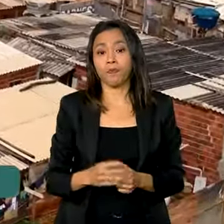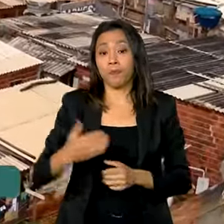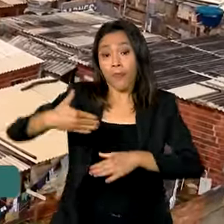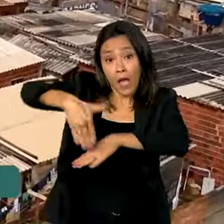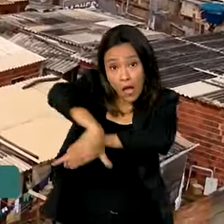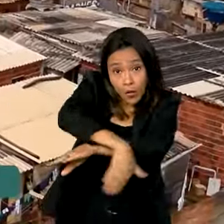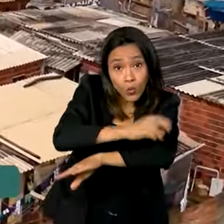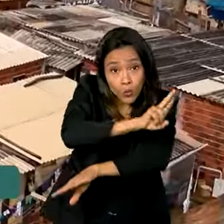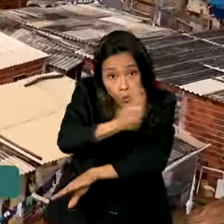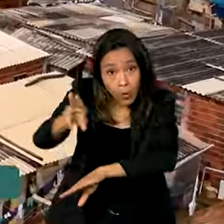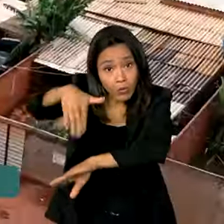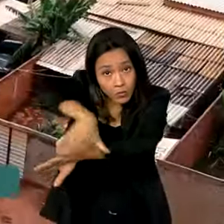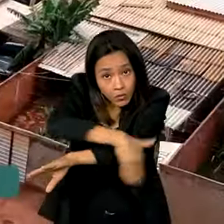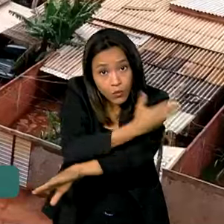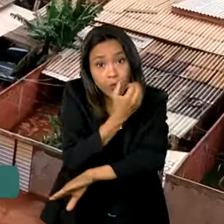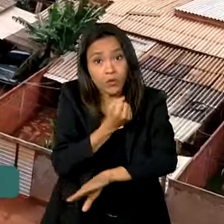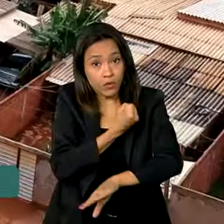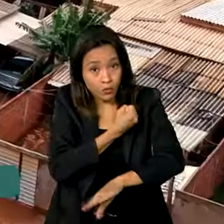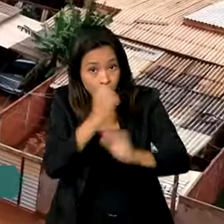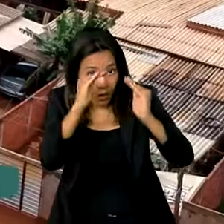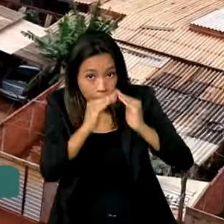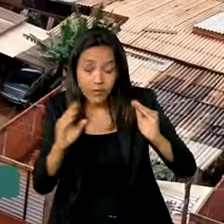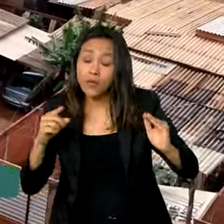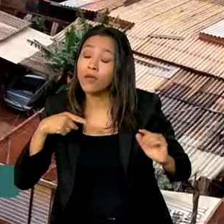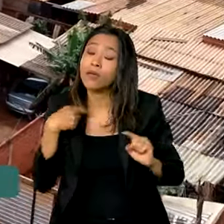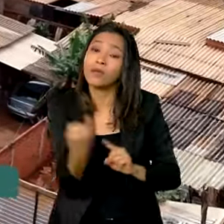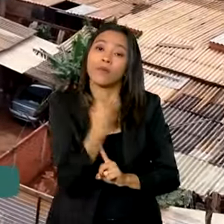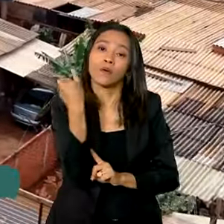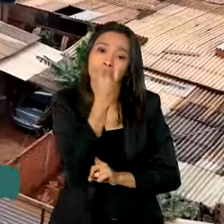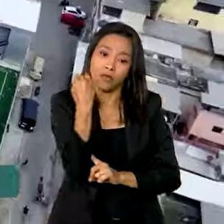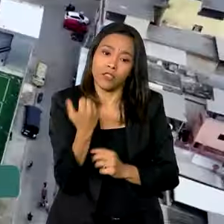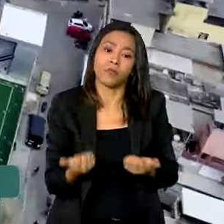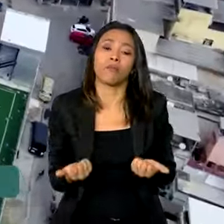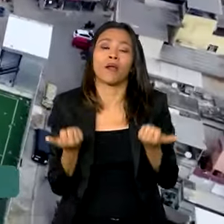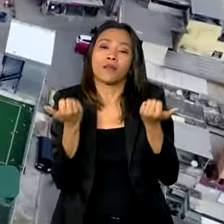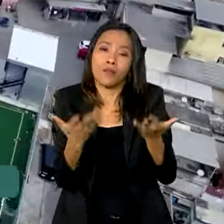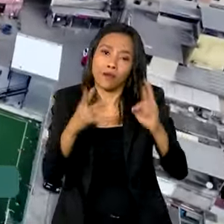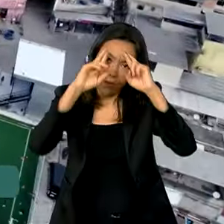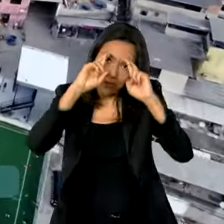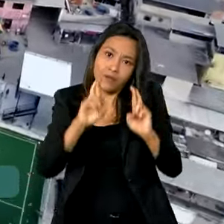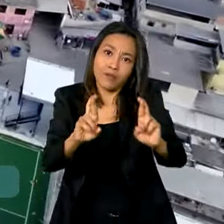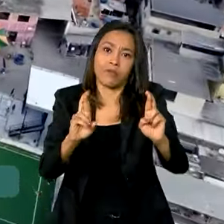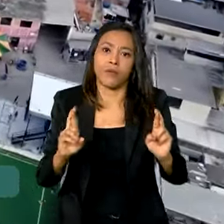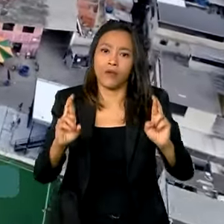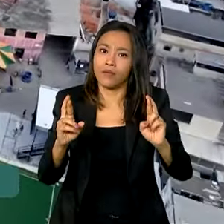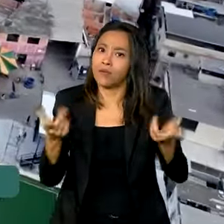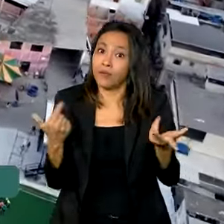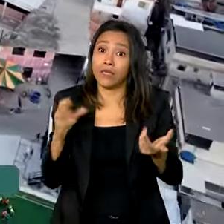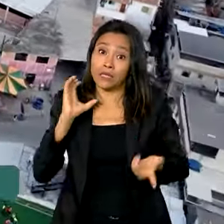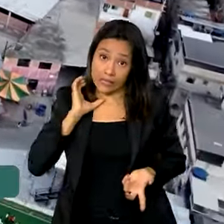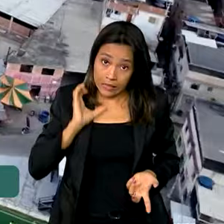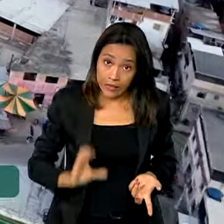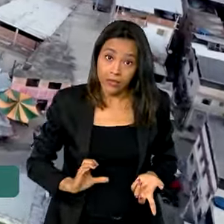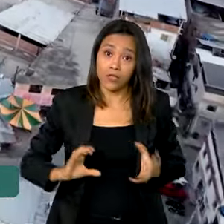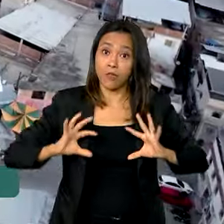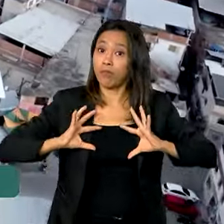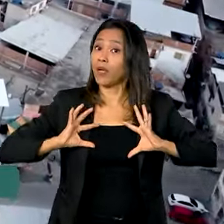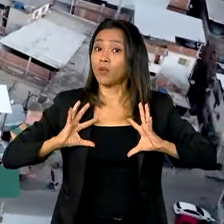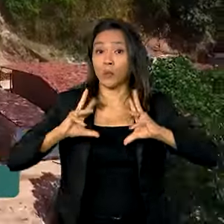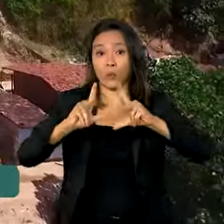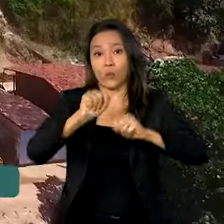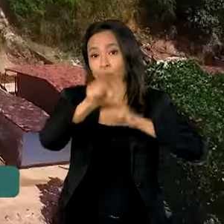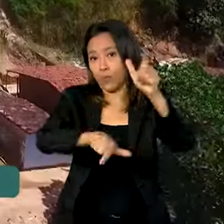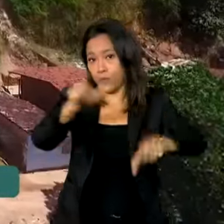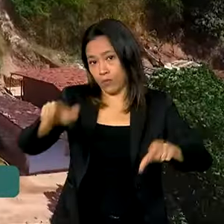nas periferias é fundamental para garantir a dignidade e a cidadania de milhões de brasileiros. Ele não apenas